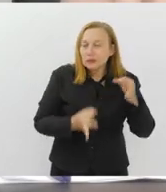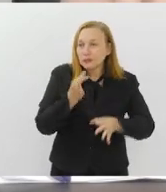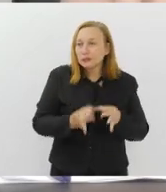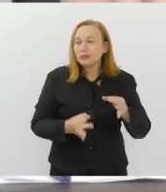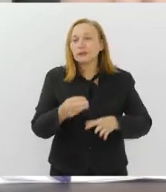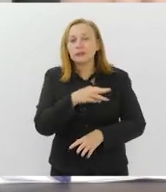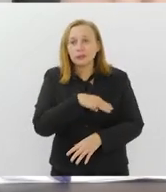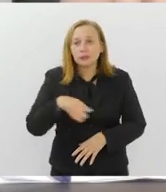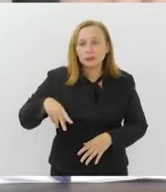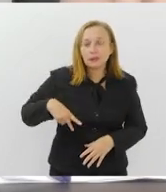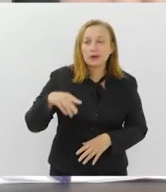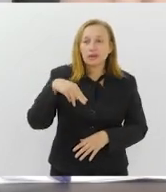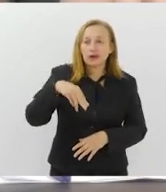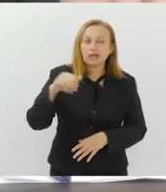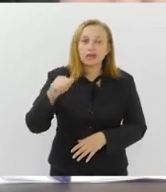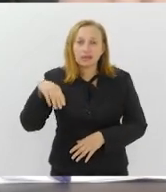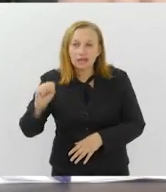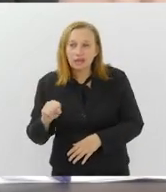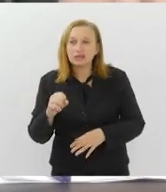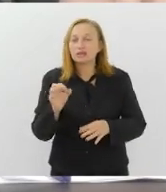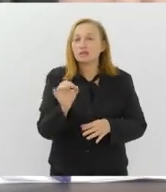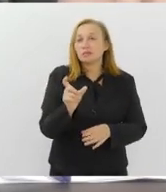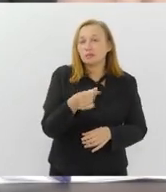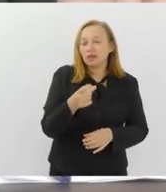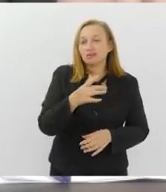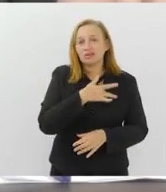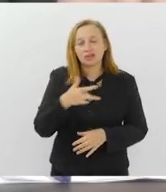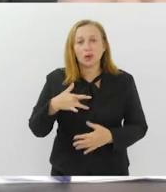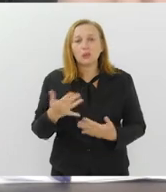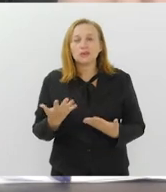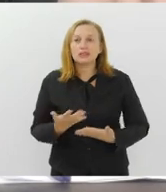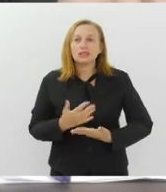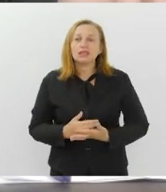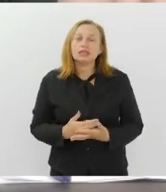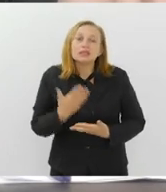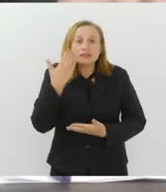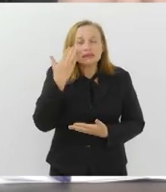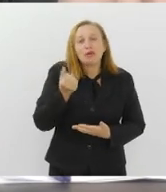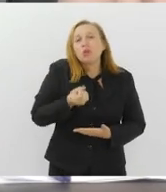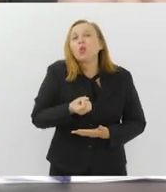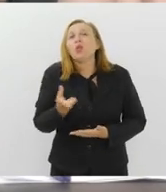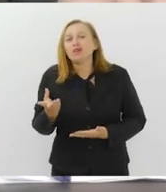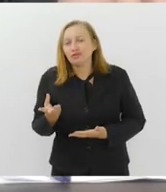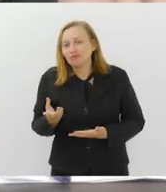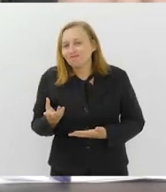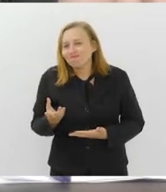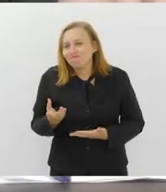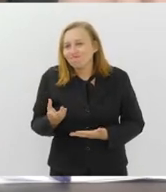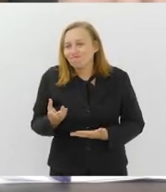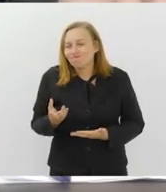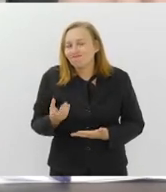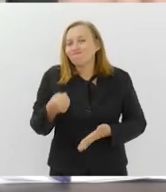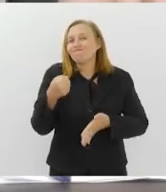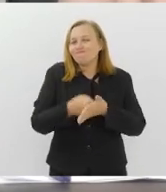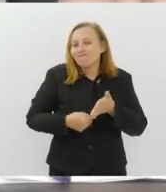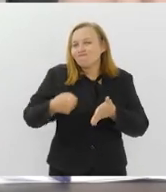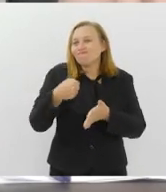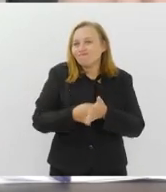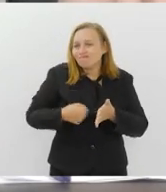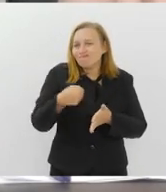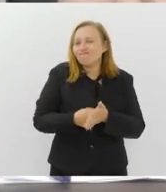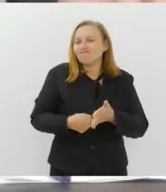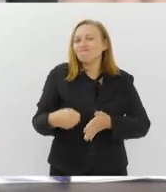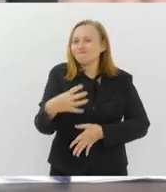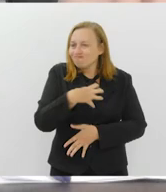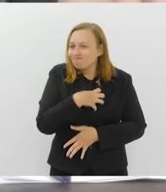Público, ANS, planos de saúde, sabe o quanto esta é uma luta que tem dado